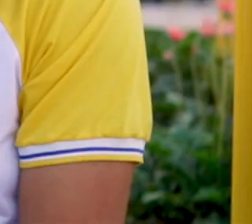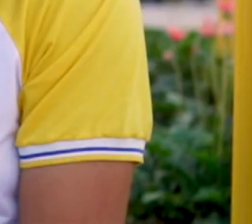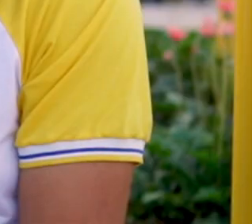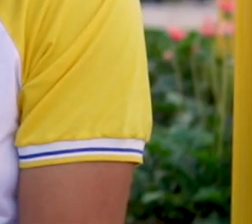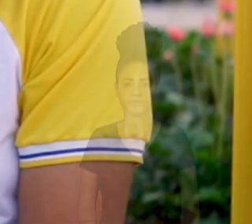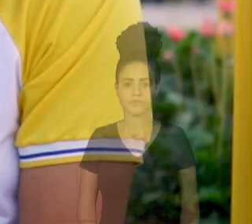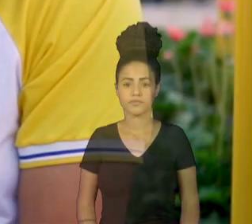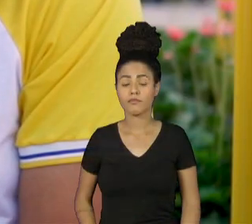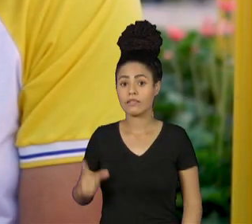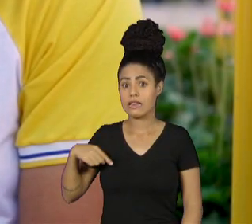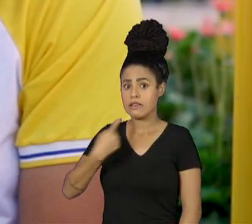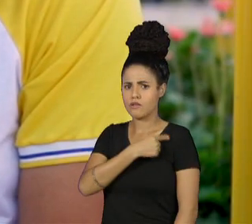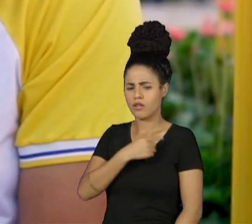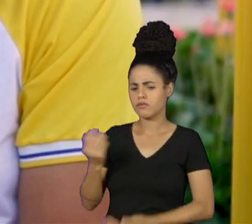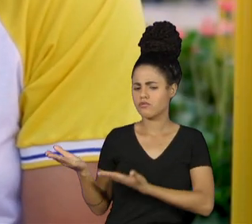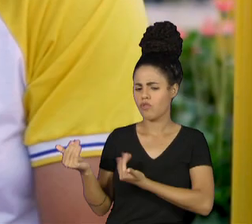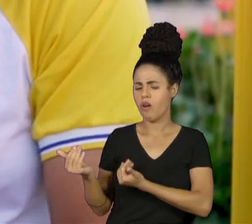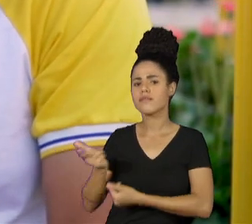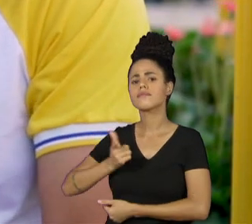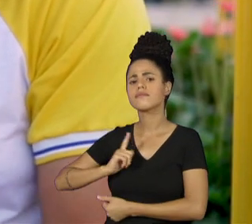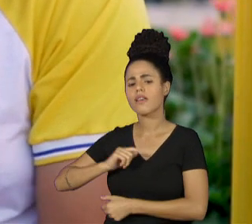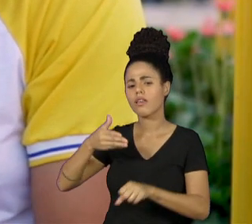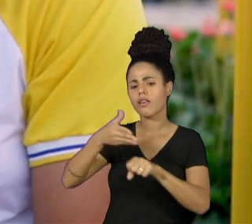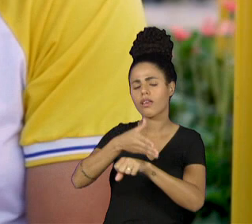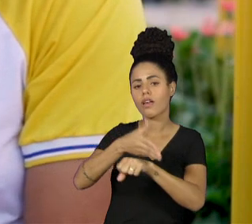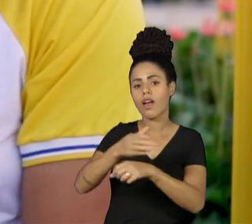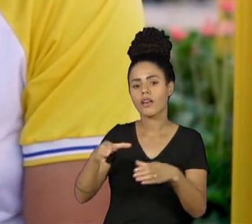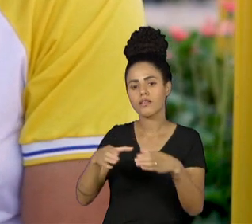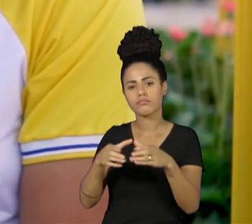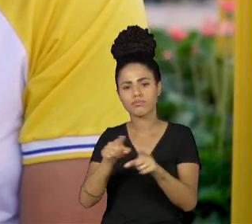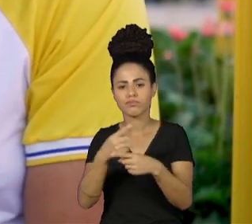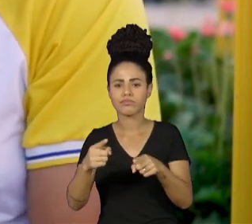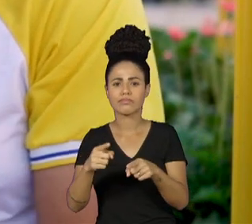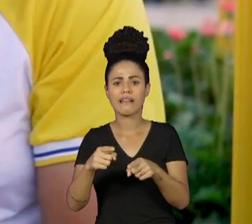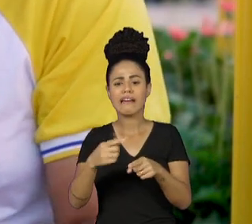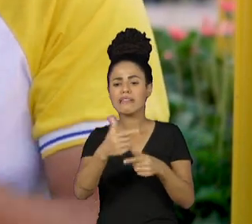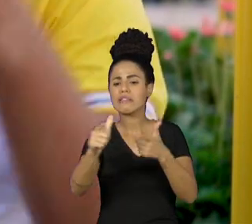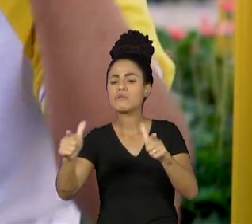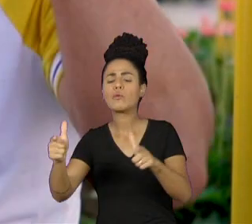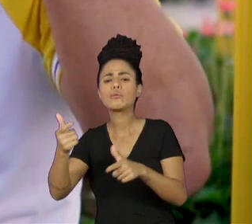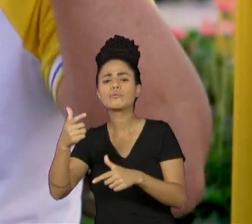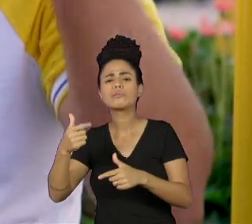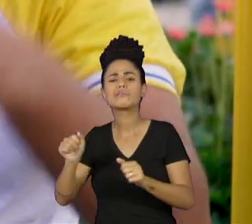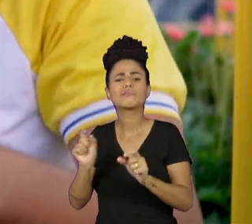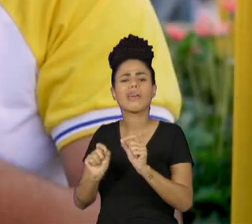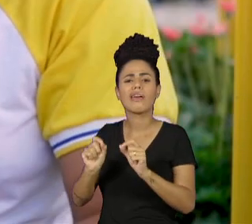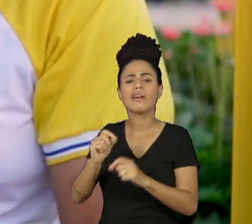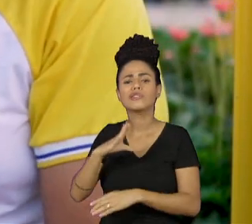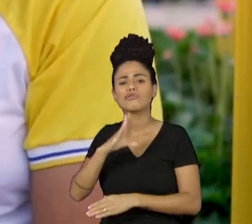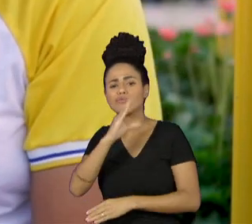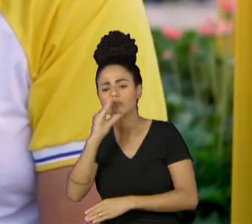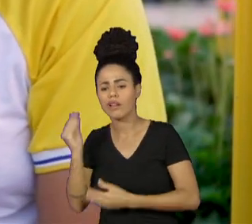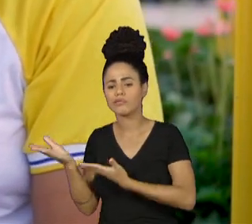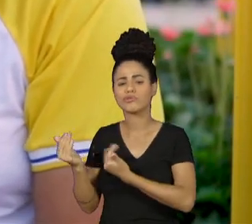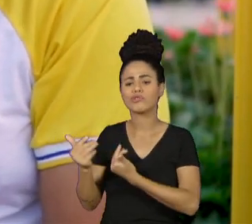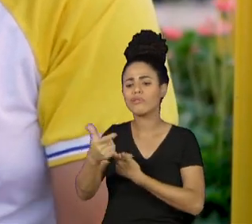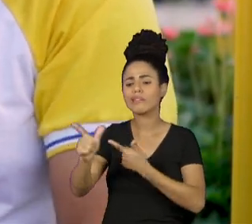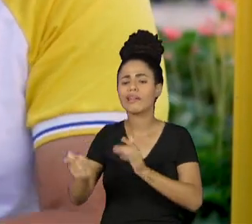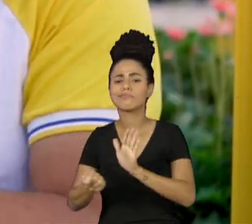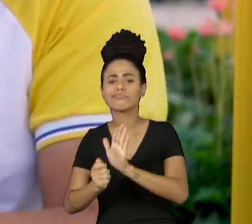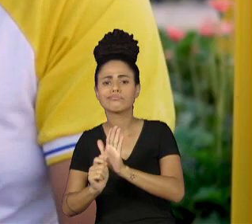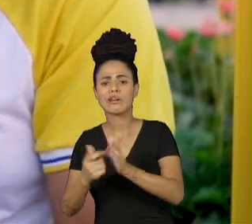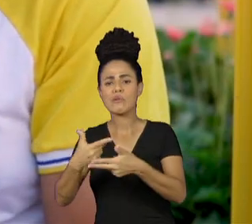Nós temos jovens envolvidos assim, em coisa errada, né? Com esforço, né? Através da música a gente